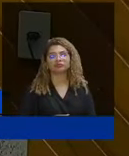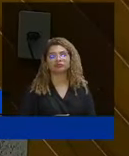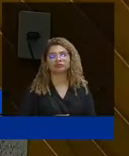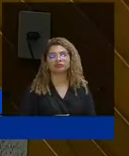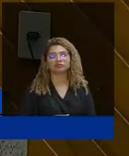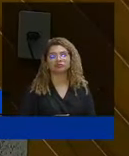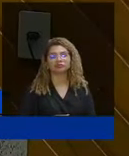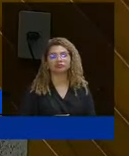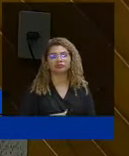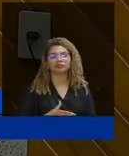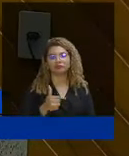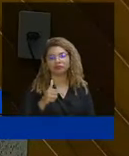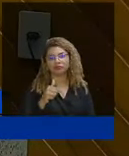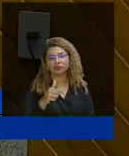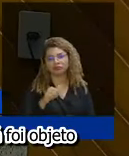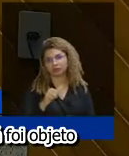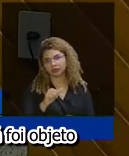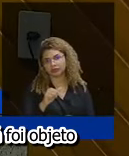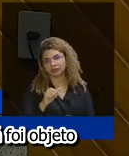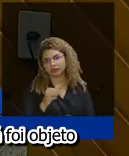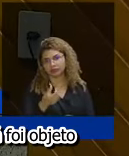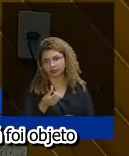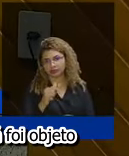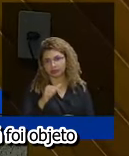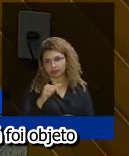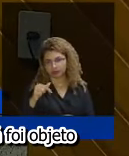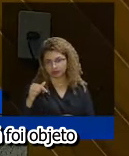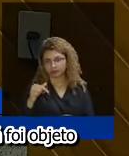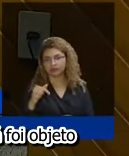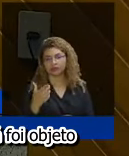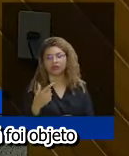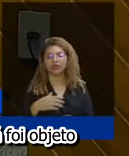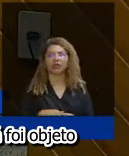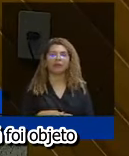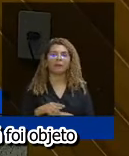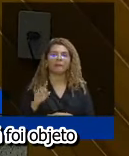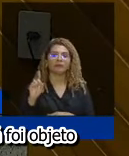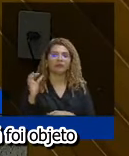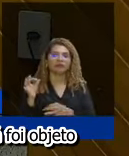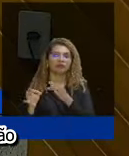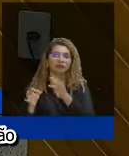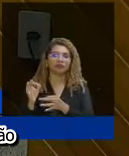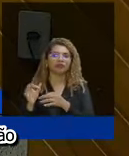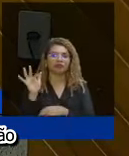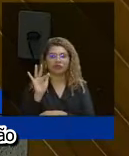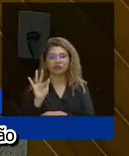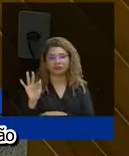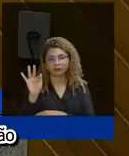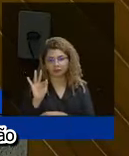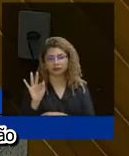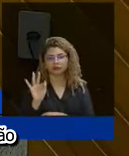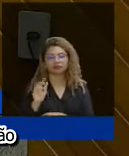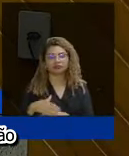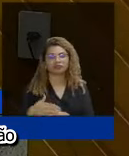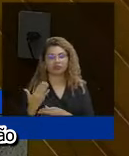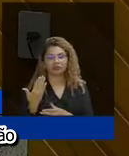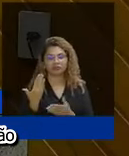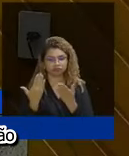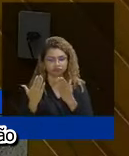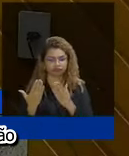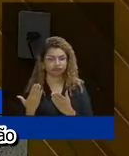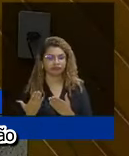inconstitucionalidade 7677, atualmente em trâmite no Supremo Tribunal Federal, já foi objeto de manifestação favorável